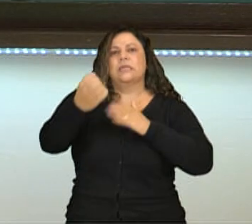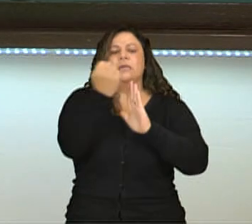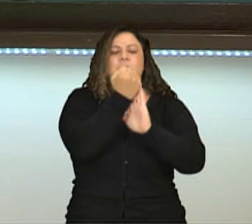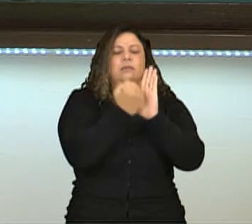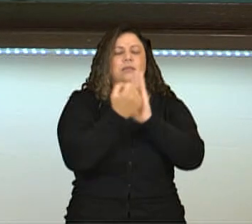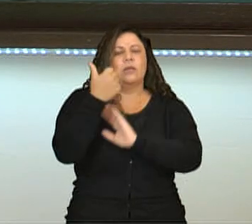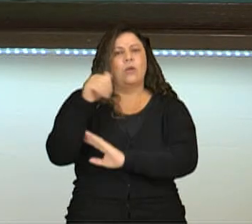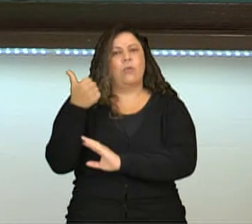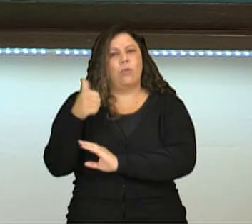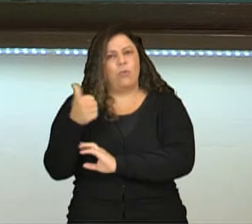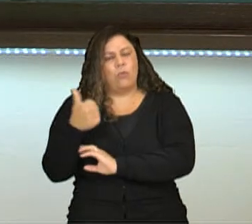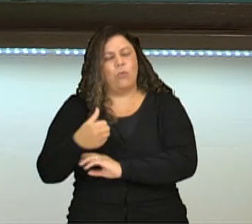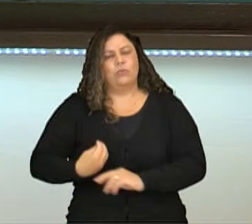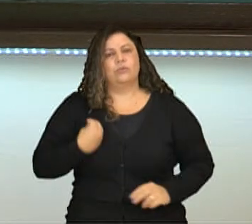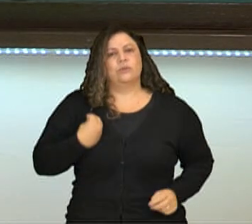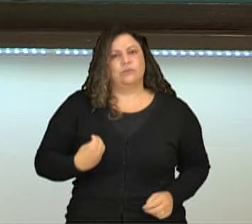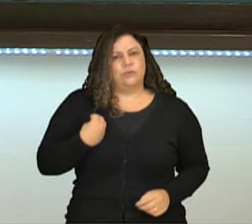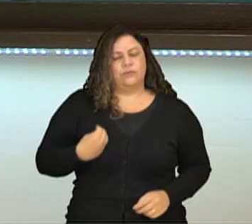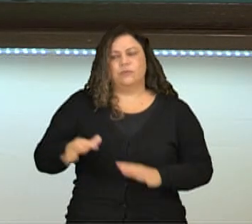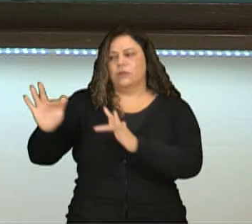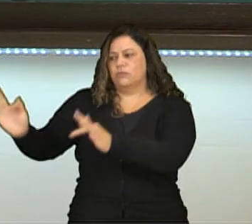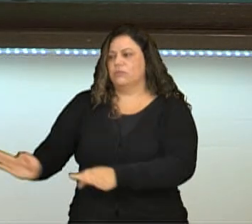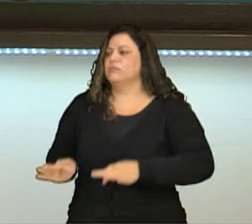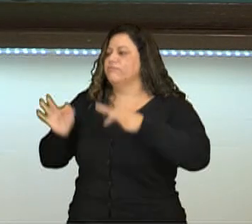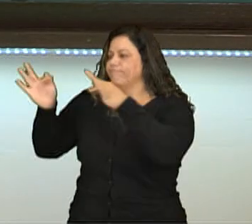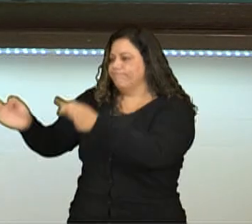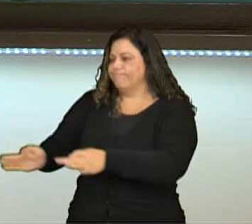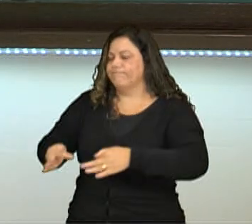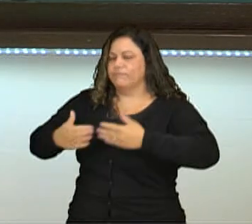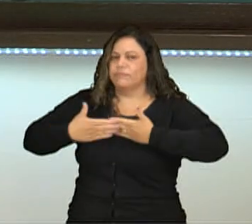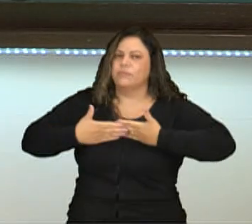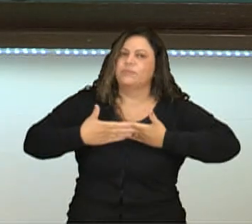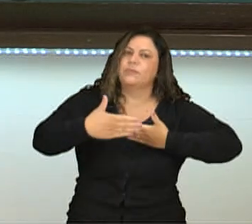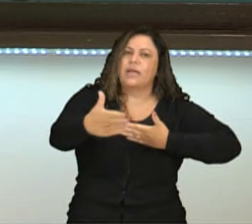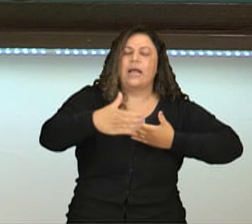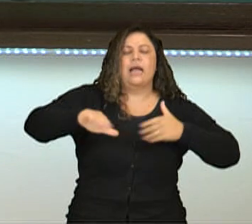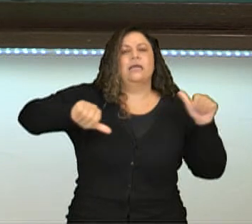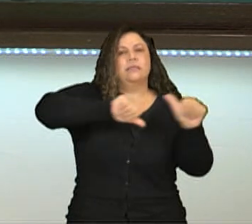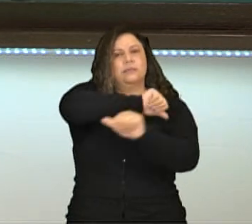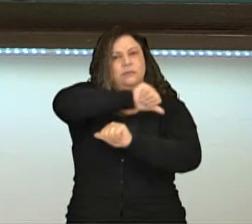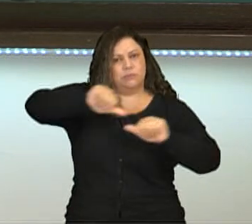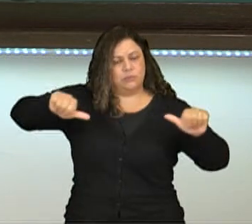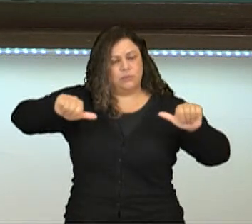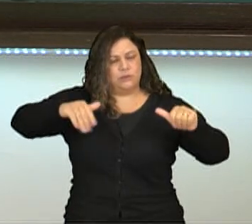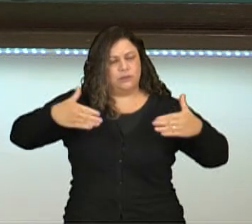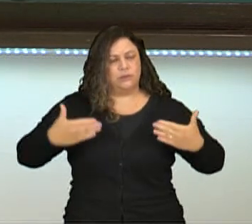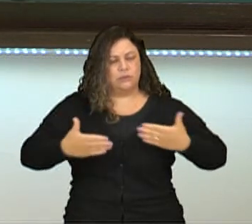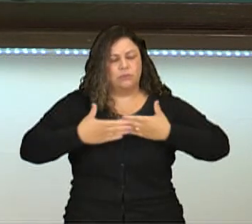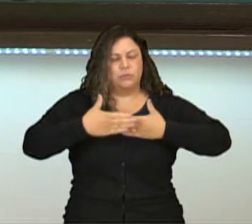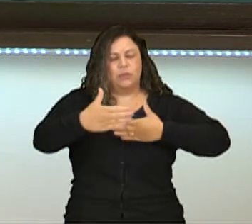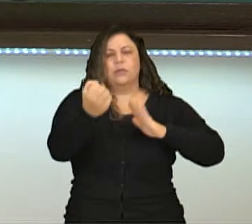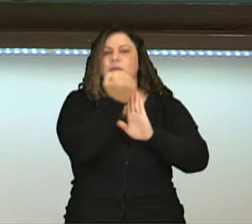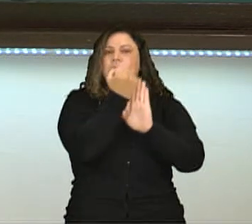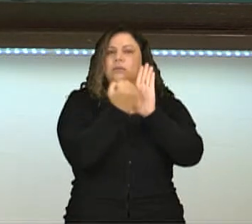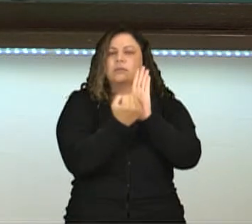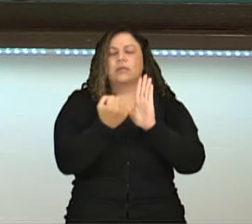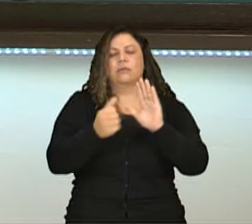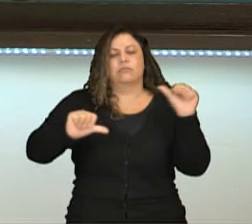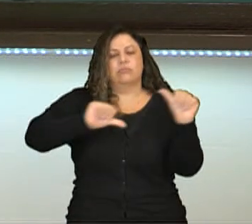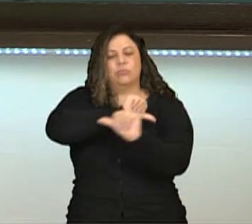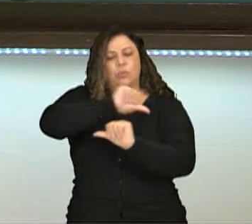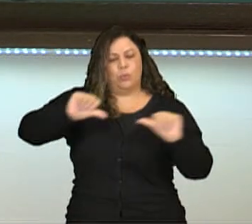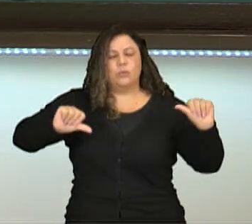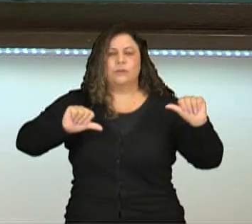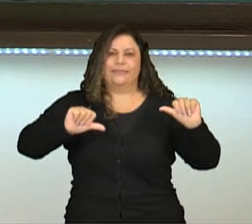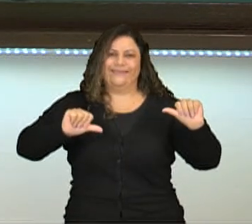século XI vivia nos feudos, agora vai passando ao longo dos séculos por uma transformação,